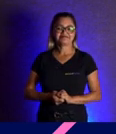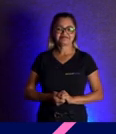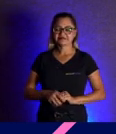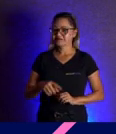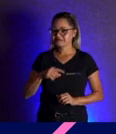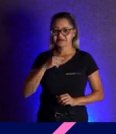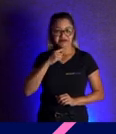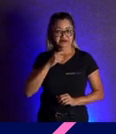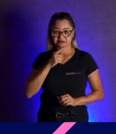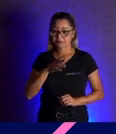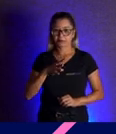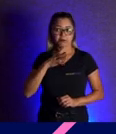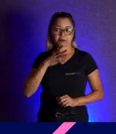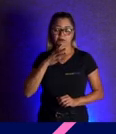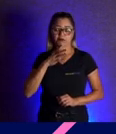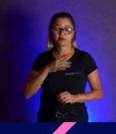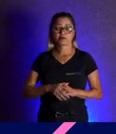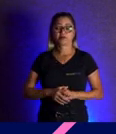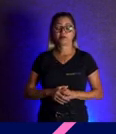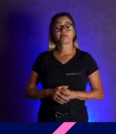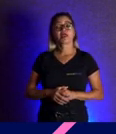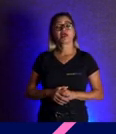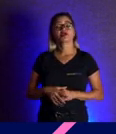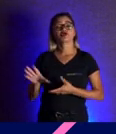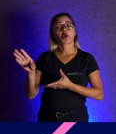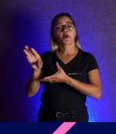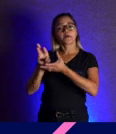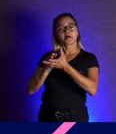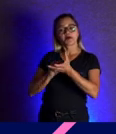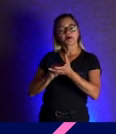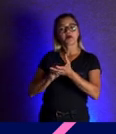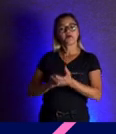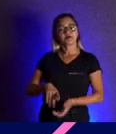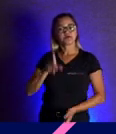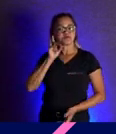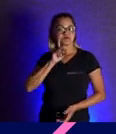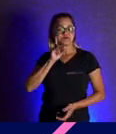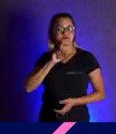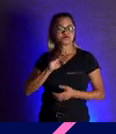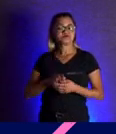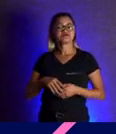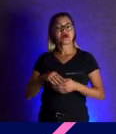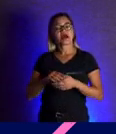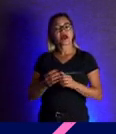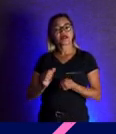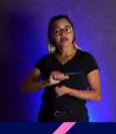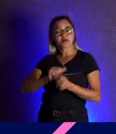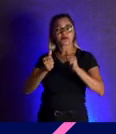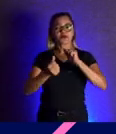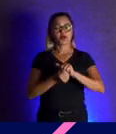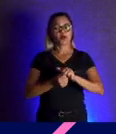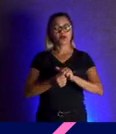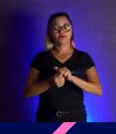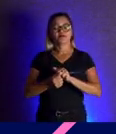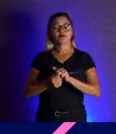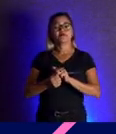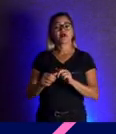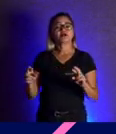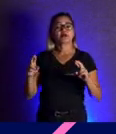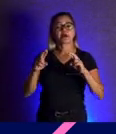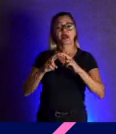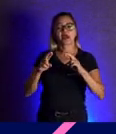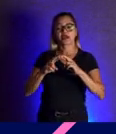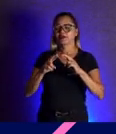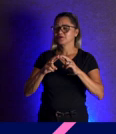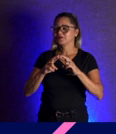gente acabou mantendo o nome das gringas. Mas o fato de ser uma rede é